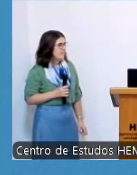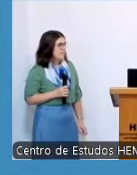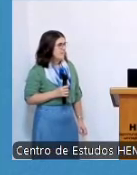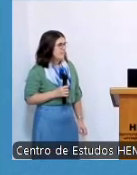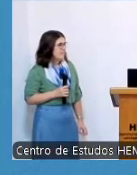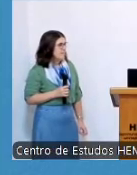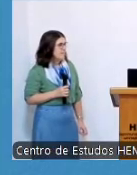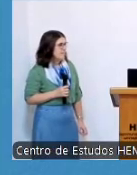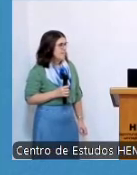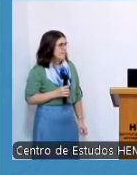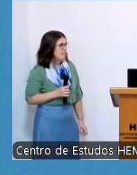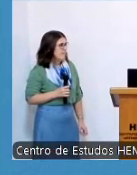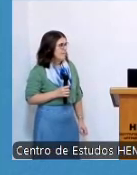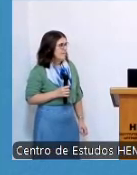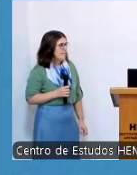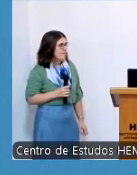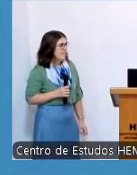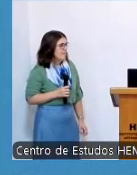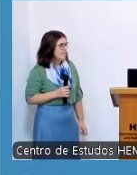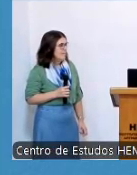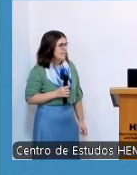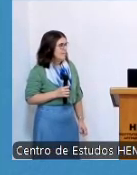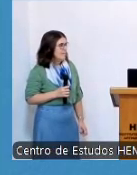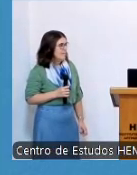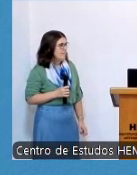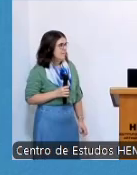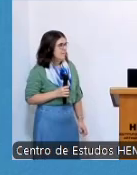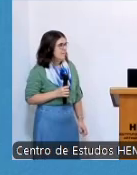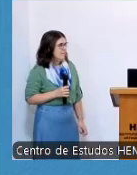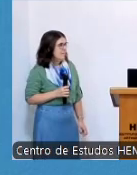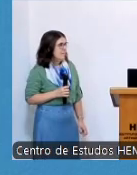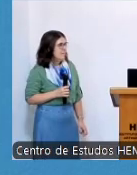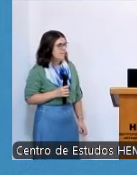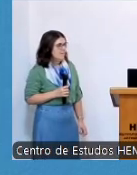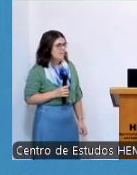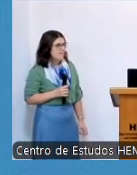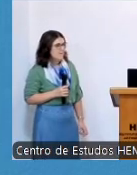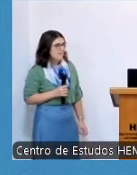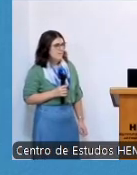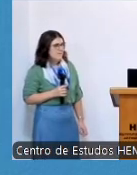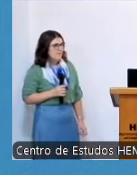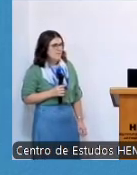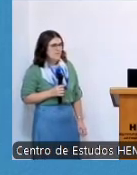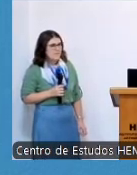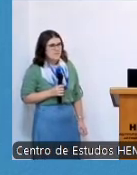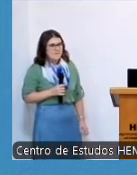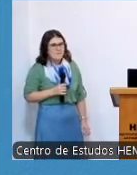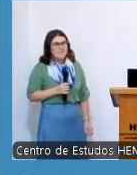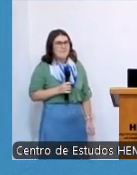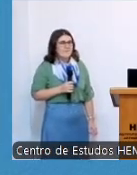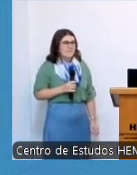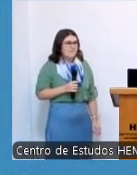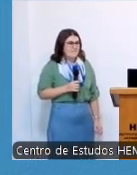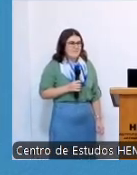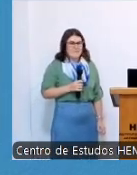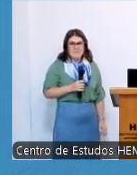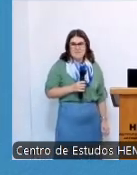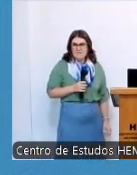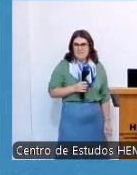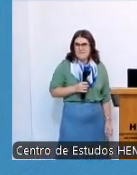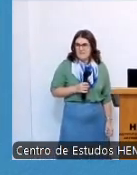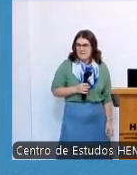integridade científica. Eu gostaria de saber um pouquinho, assim, conhecer um pouquinho essa plateia, pelo menos a que está